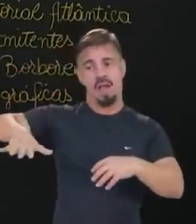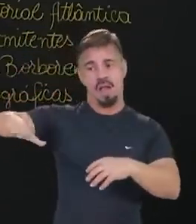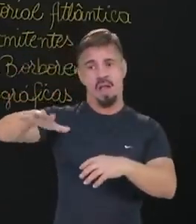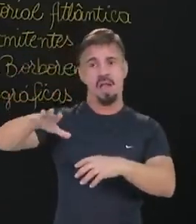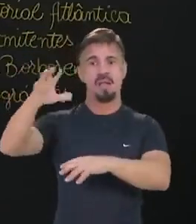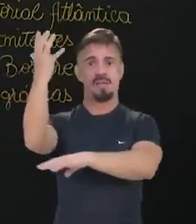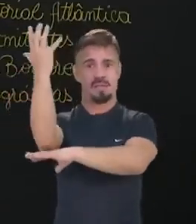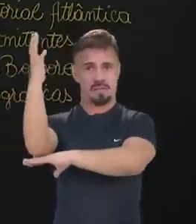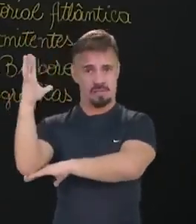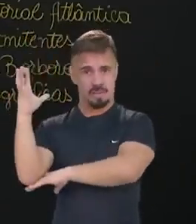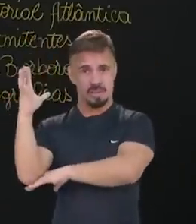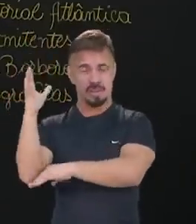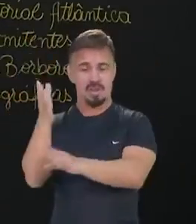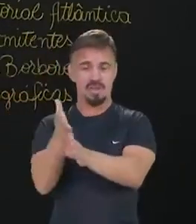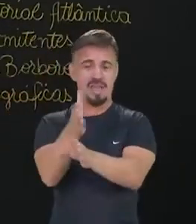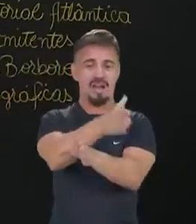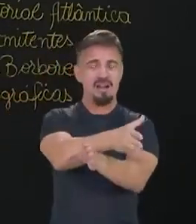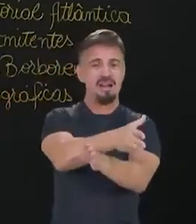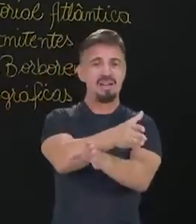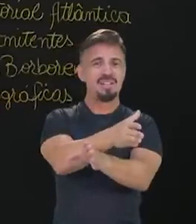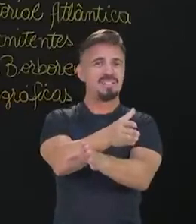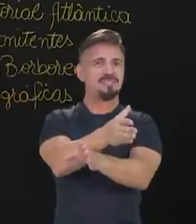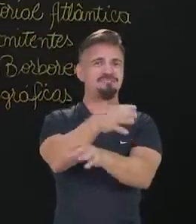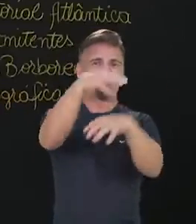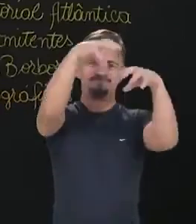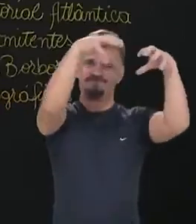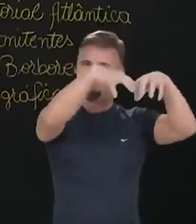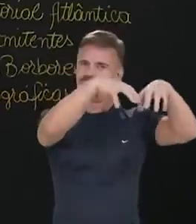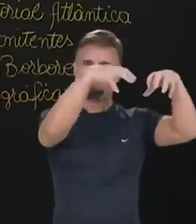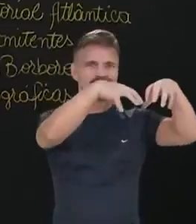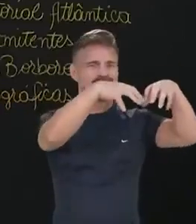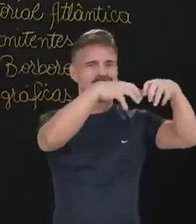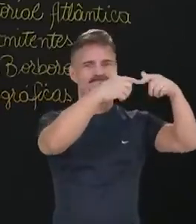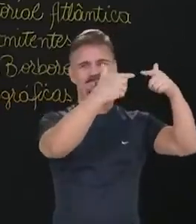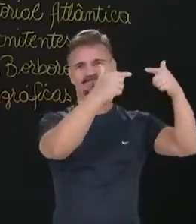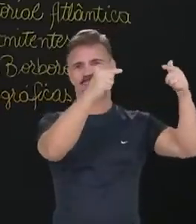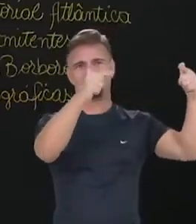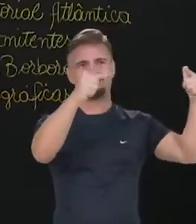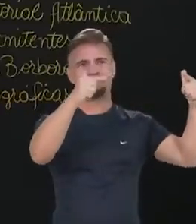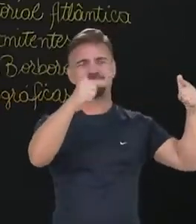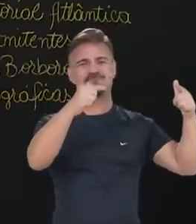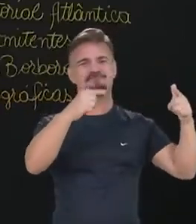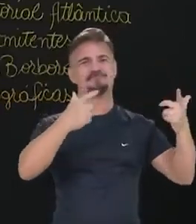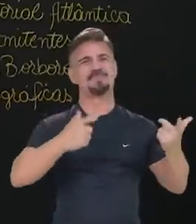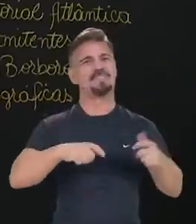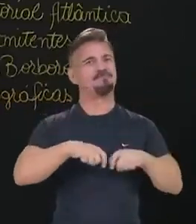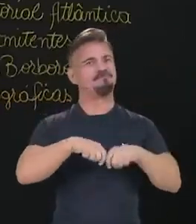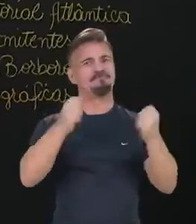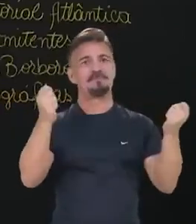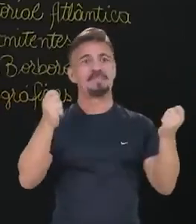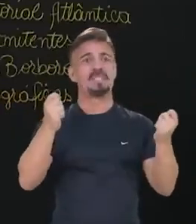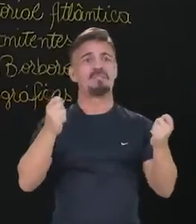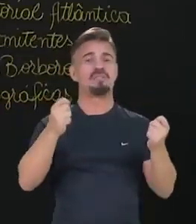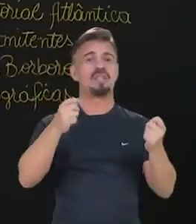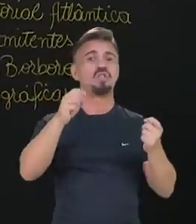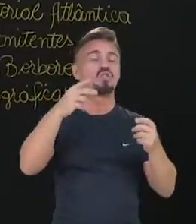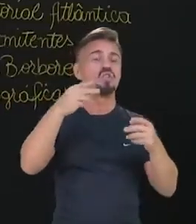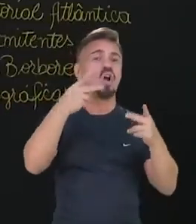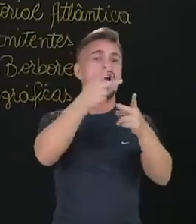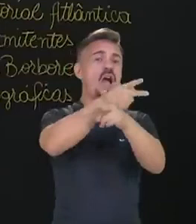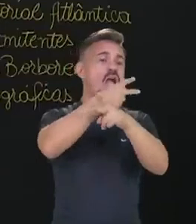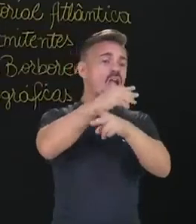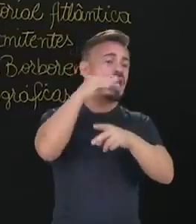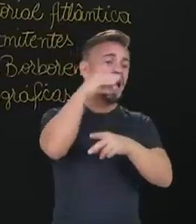aqui da zona da mata, impedindo que elas cheguem no sertão, na Caatinga, e dessa maneira, então, nós vamos ter